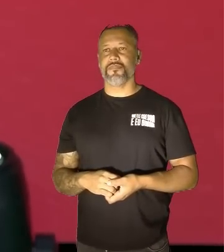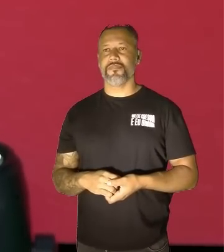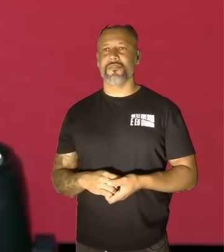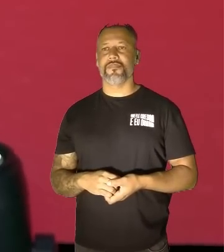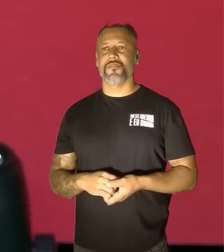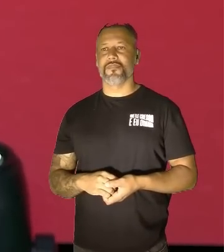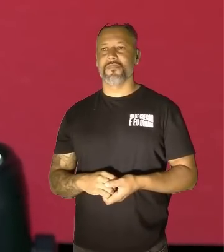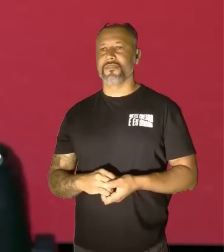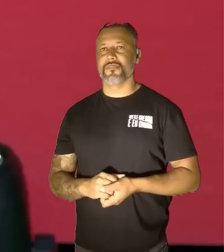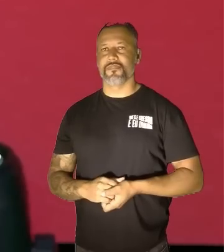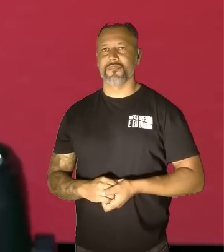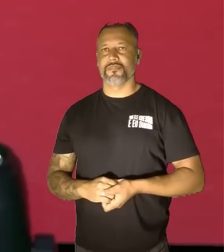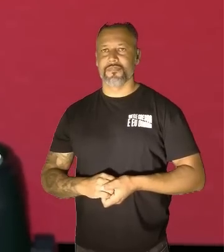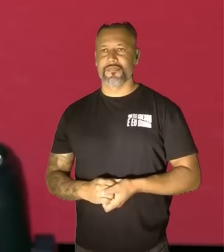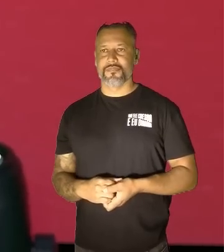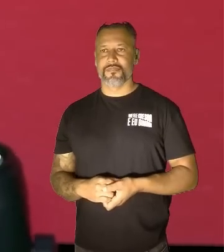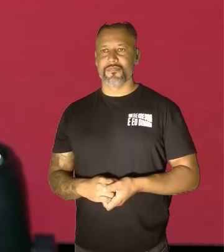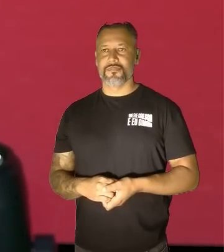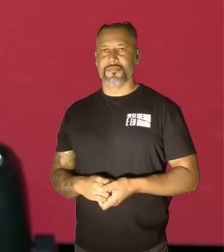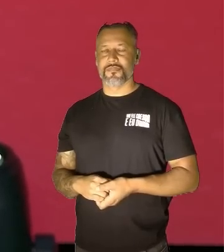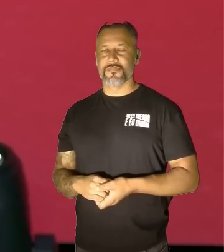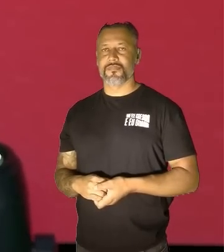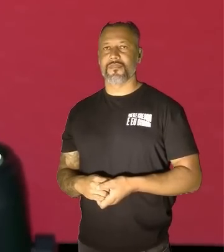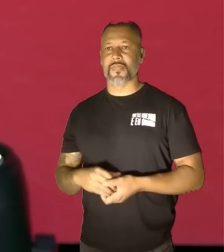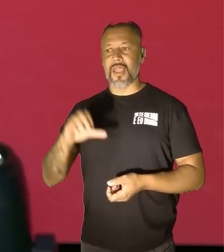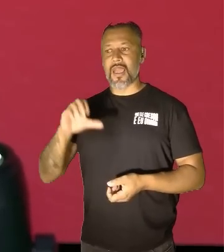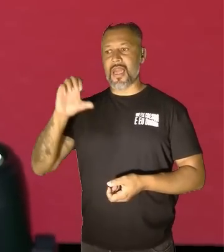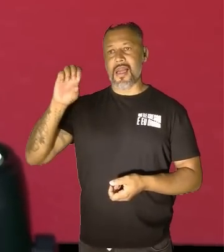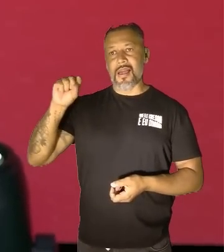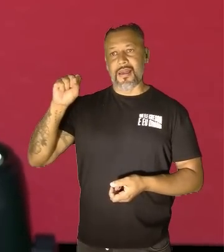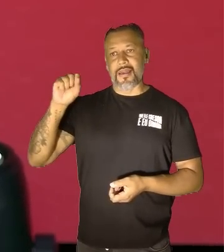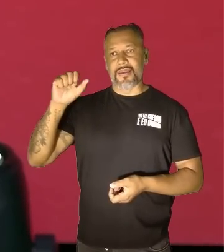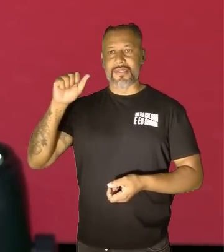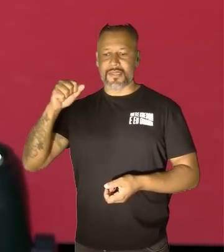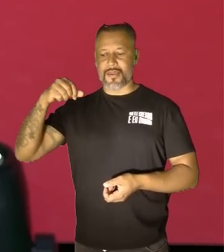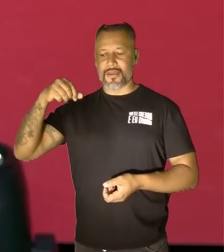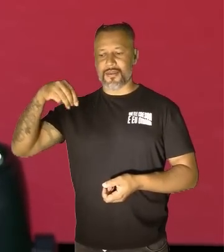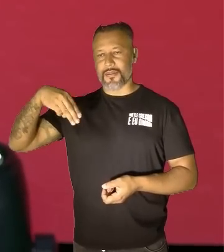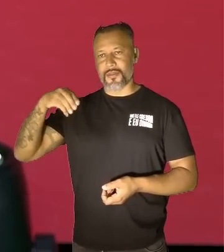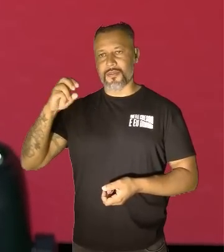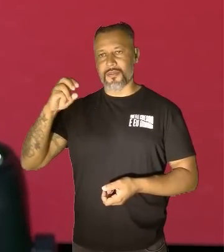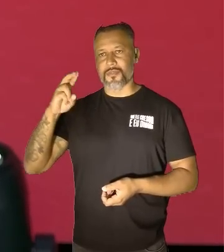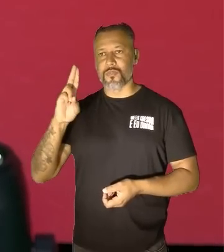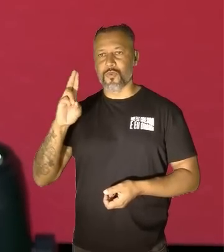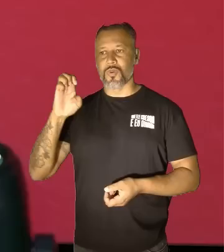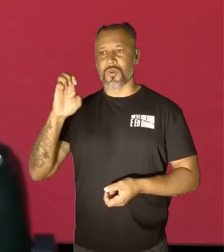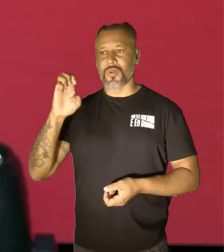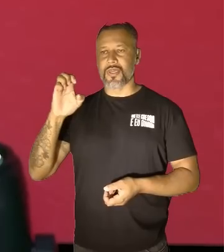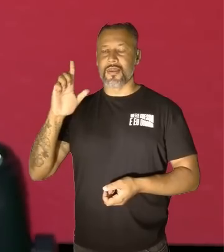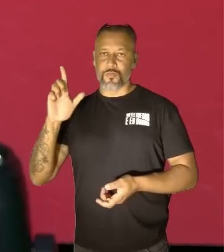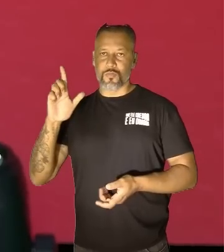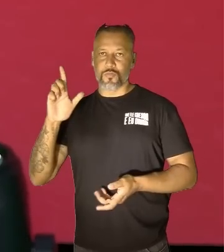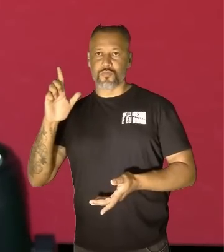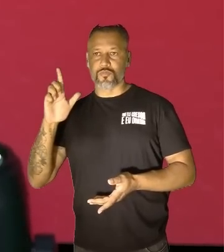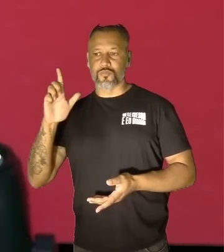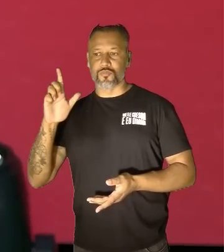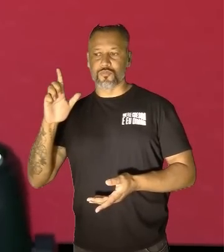O El. Vem de Elohim, que quer dizer Deus presente.